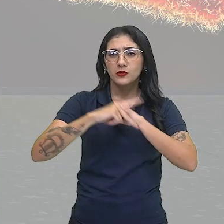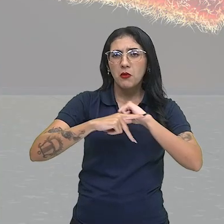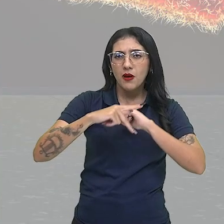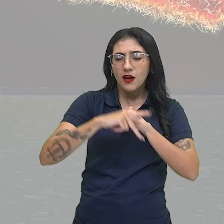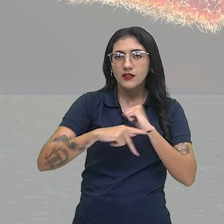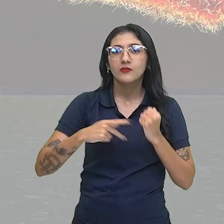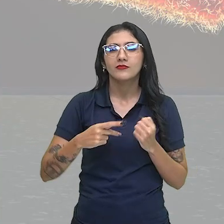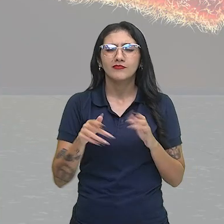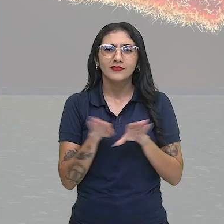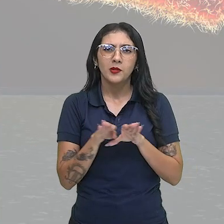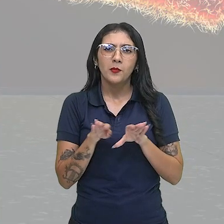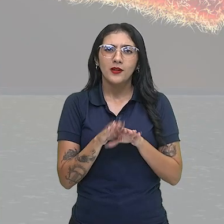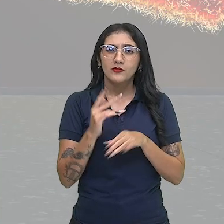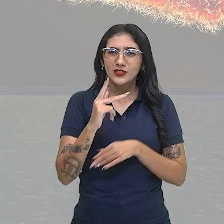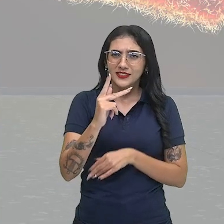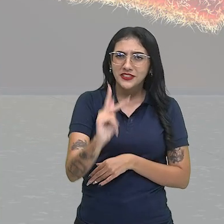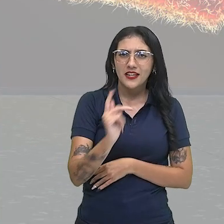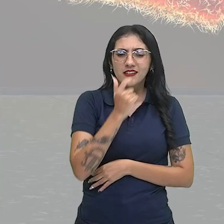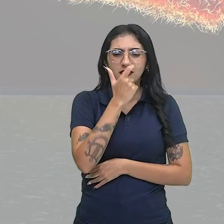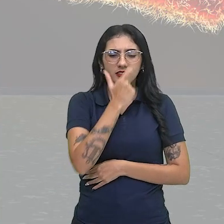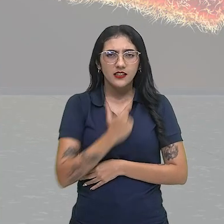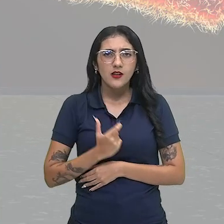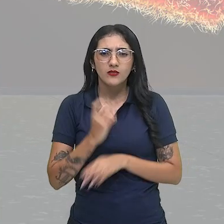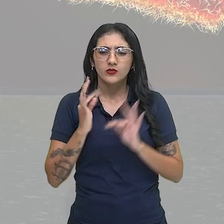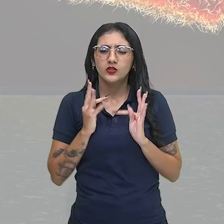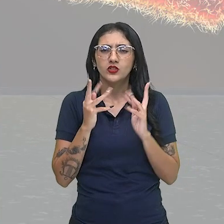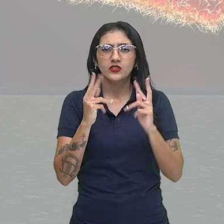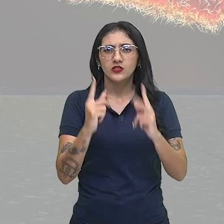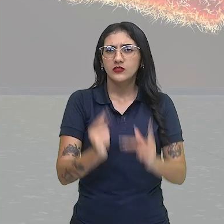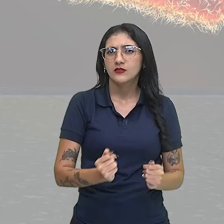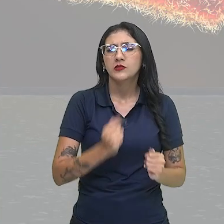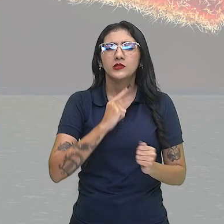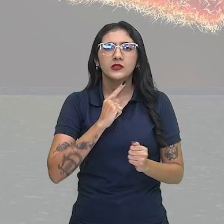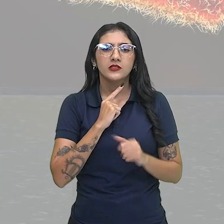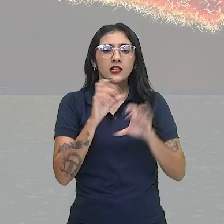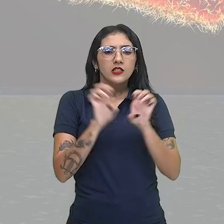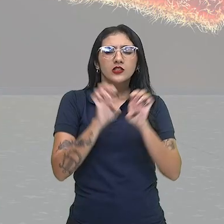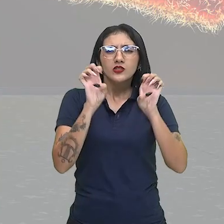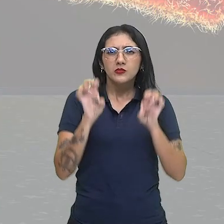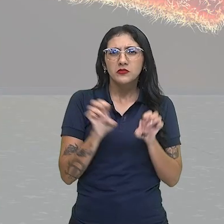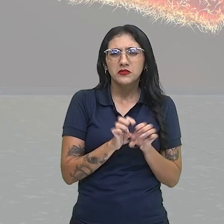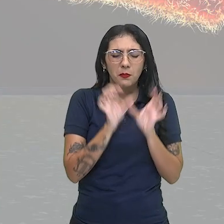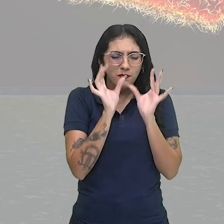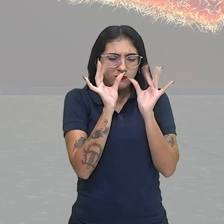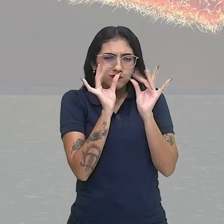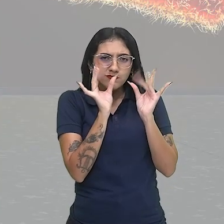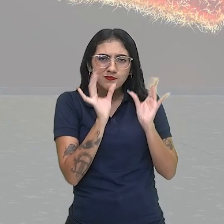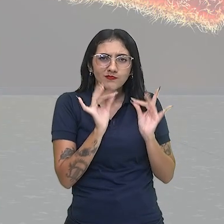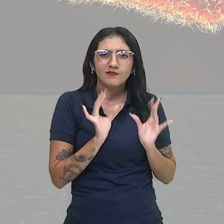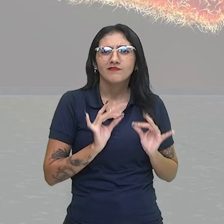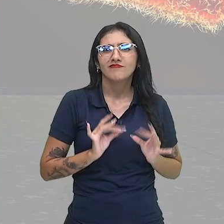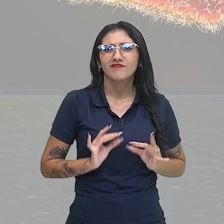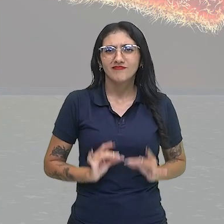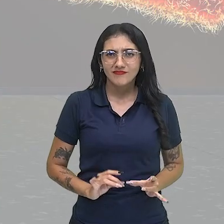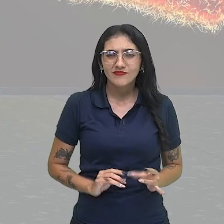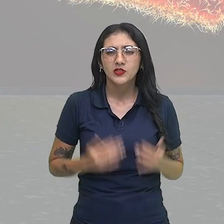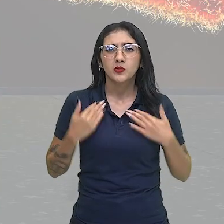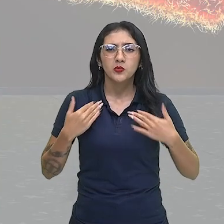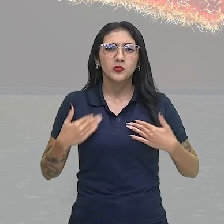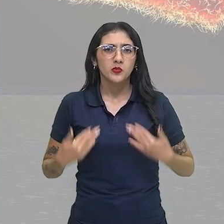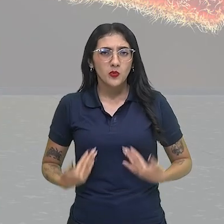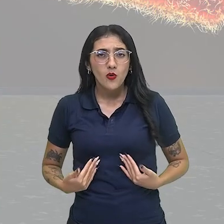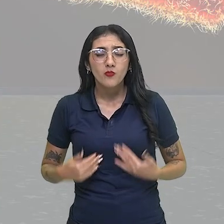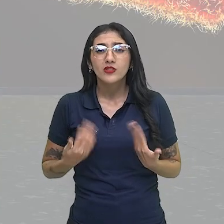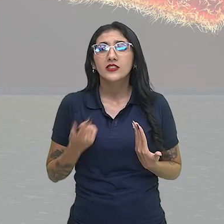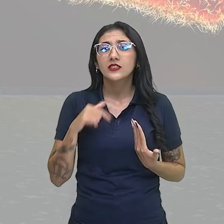e você e eu, nós somos todos formados por estruturas microscópicas, justamente chamadas